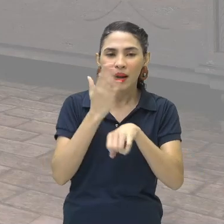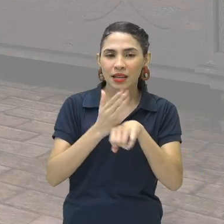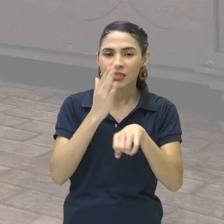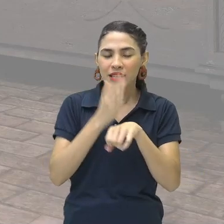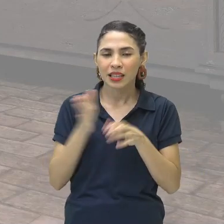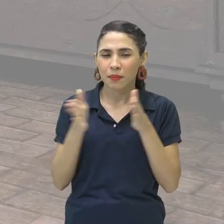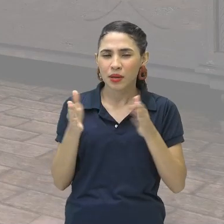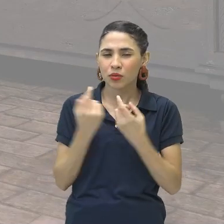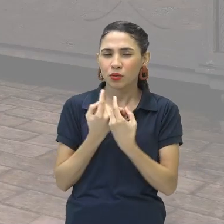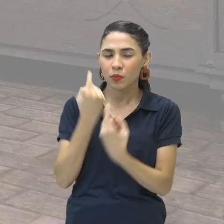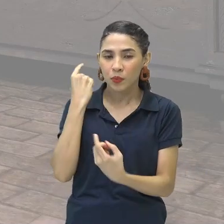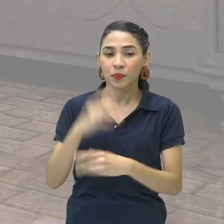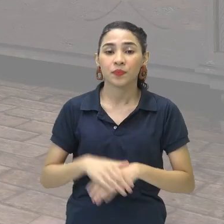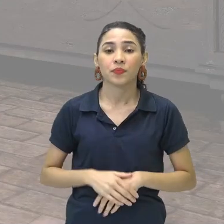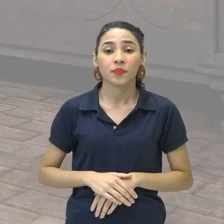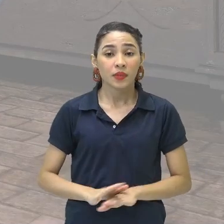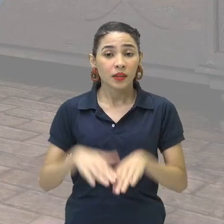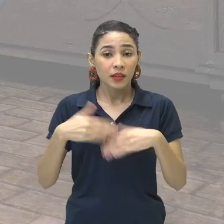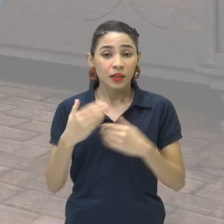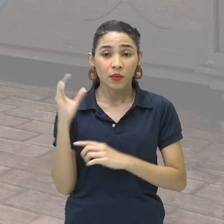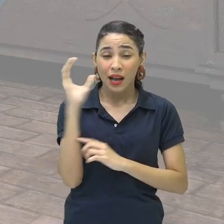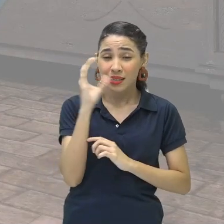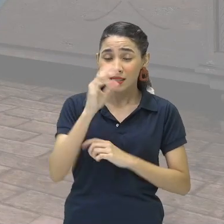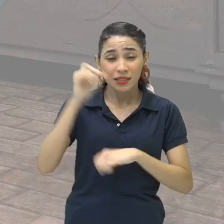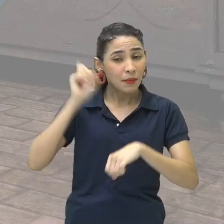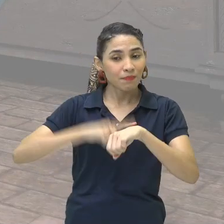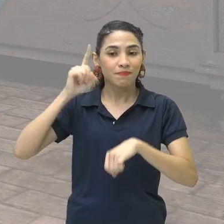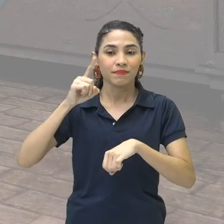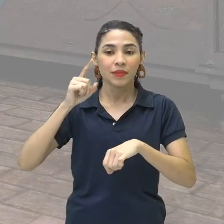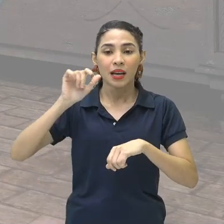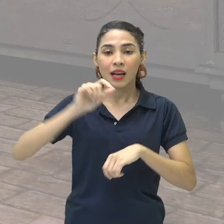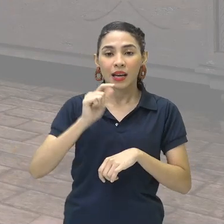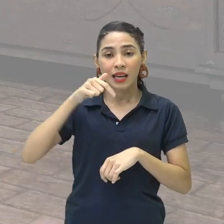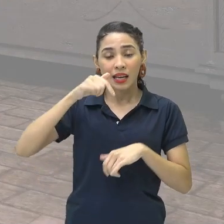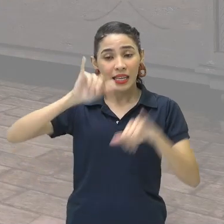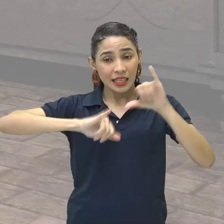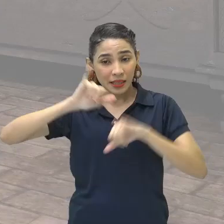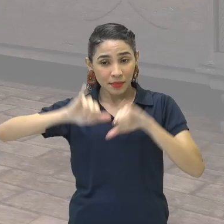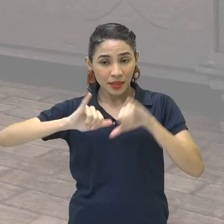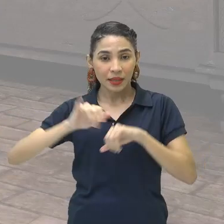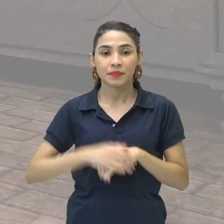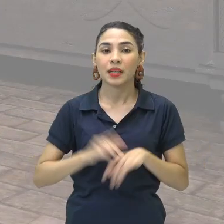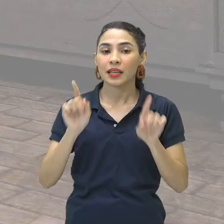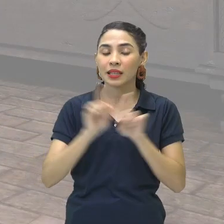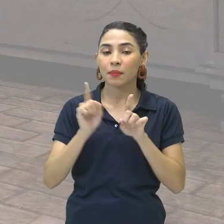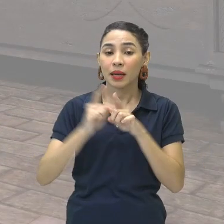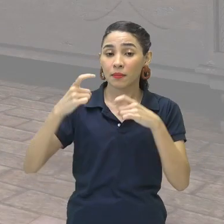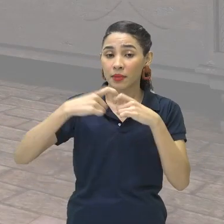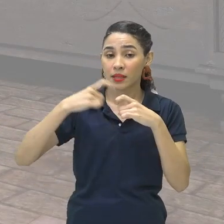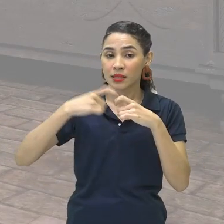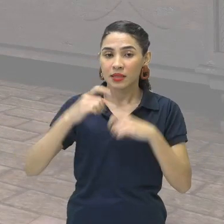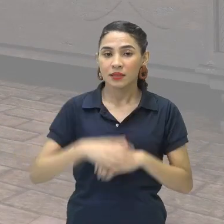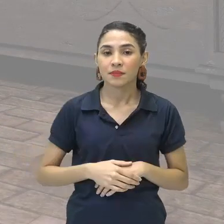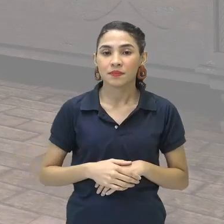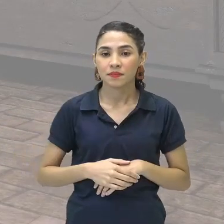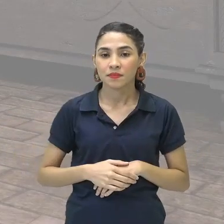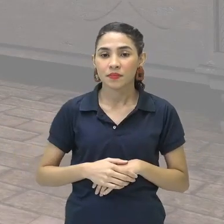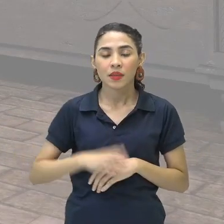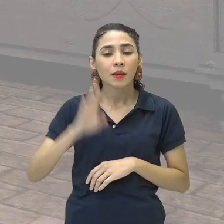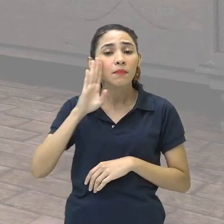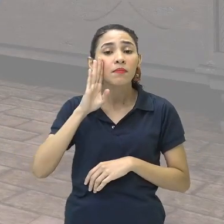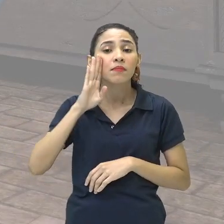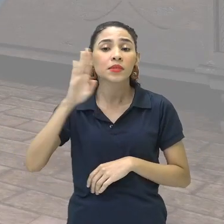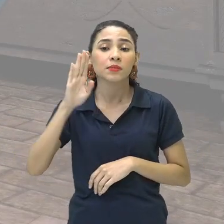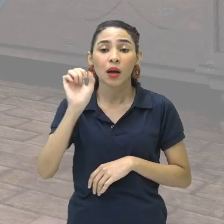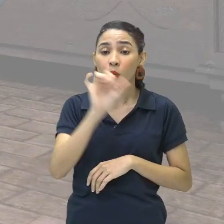Idade Média. Foi a ciência precursora da química e da medicina. O principal símbolo